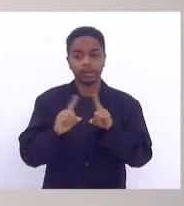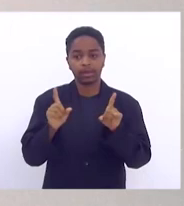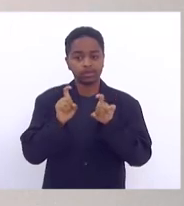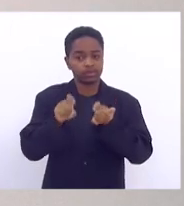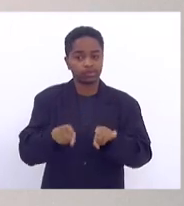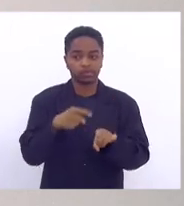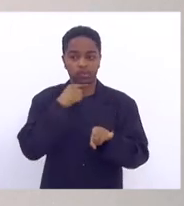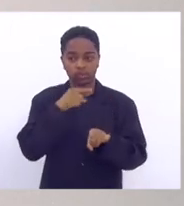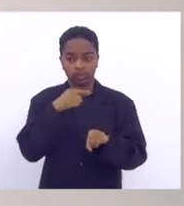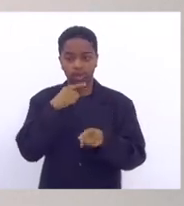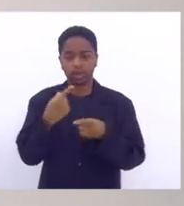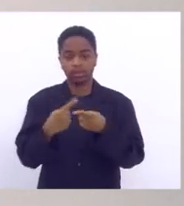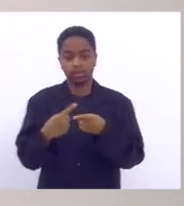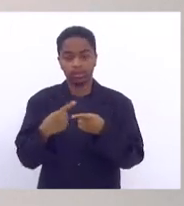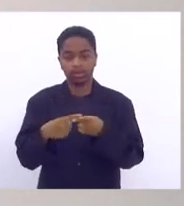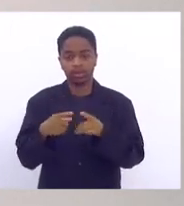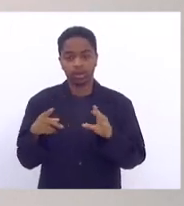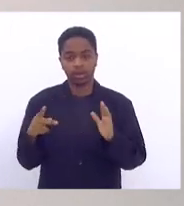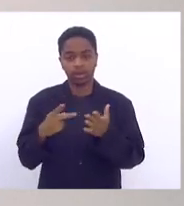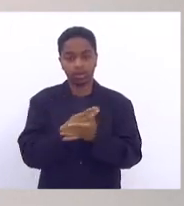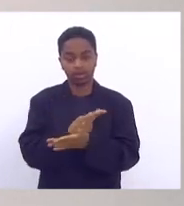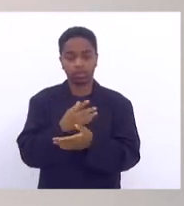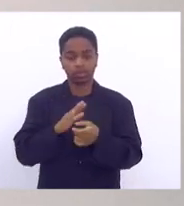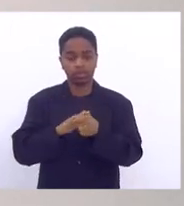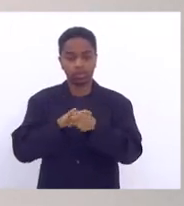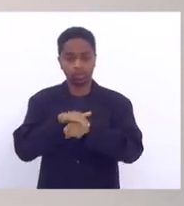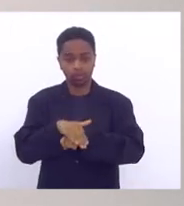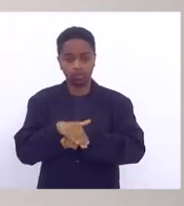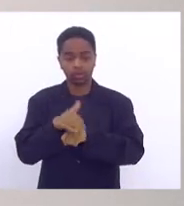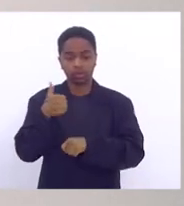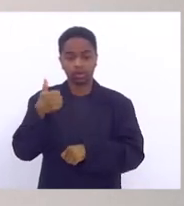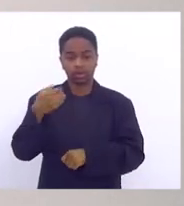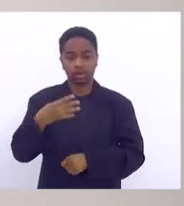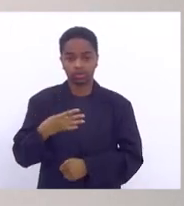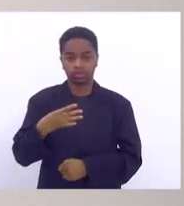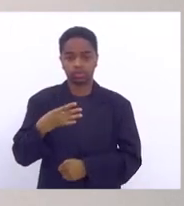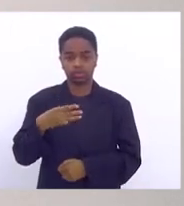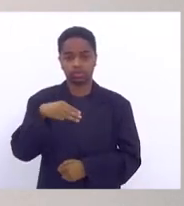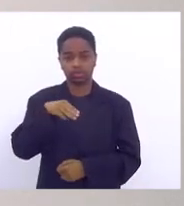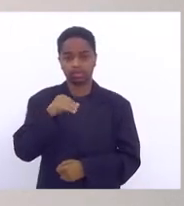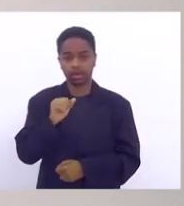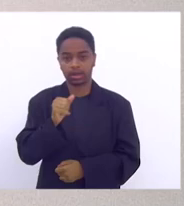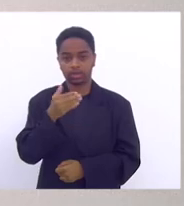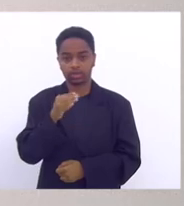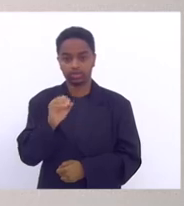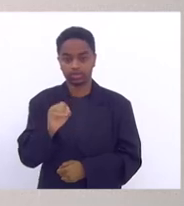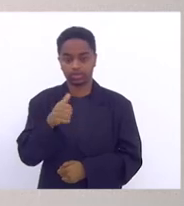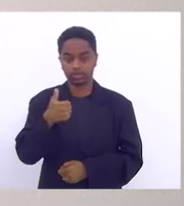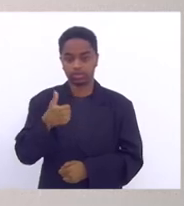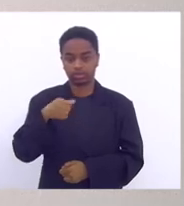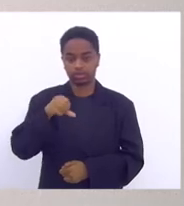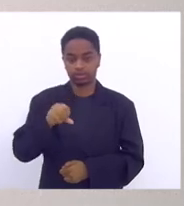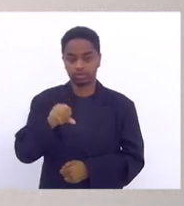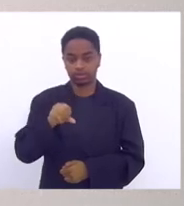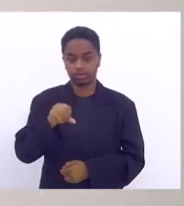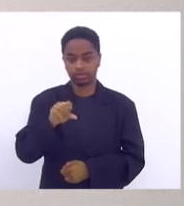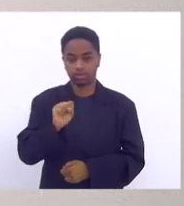por conta daquela fatídica noite de 14 de Março de